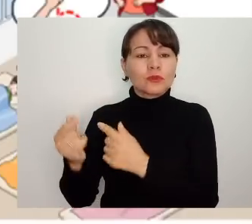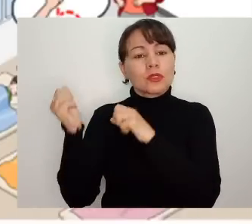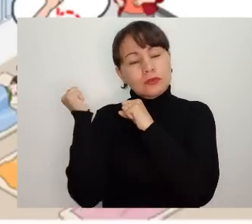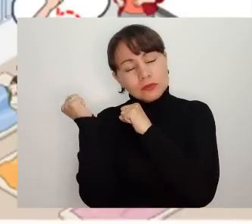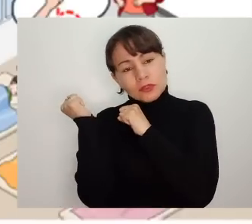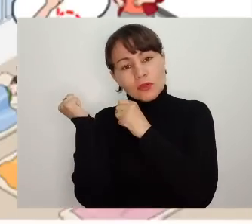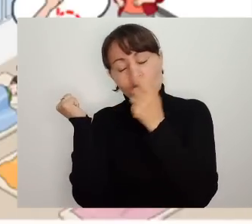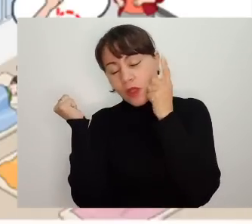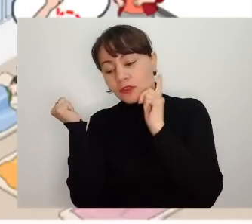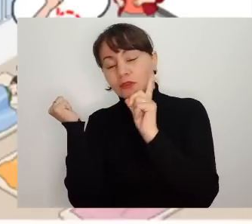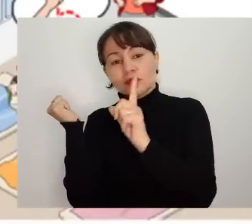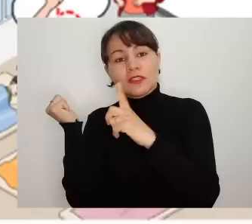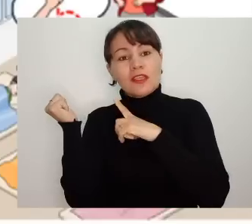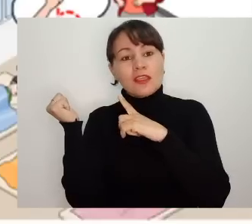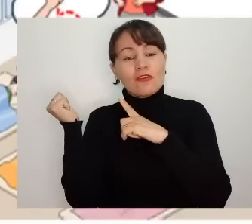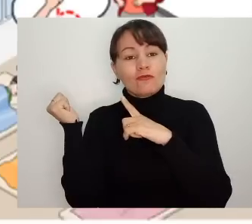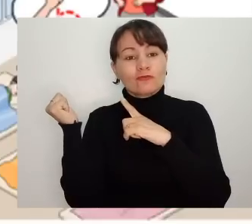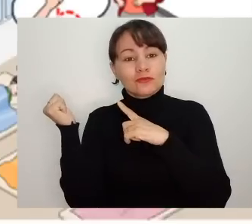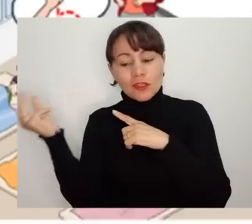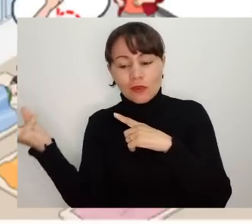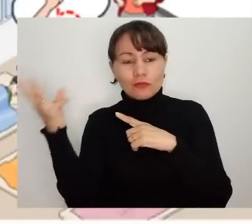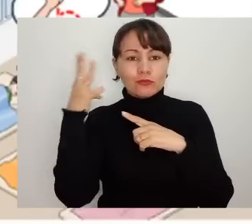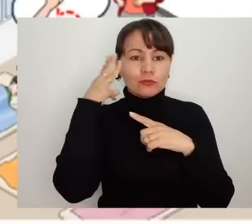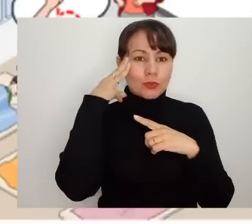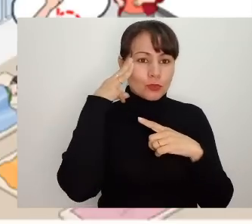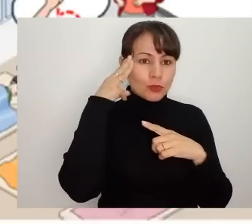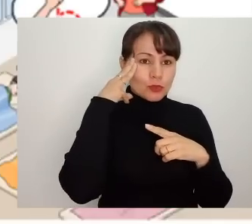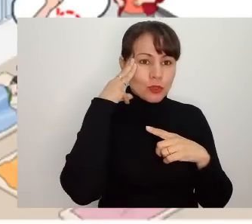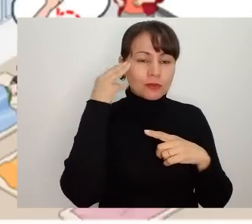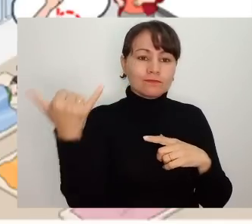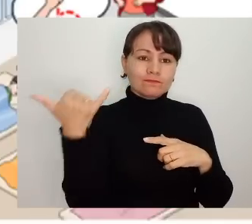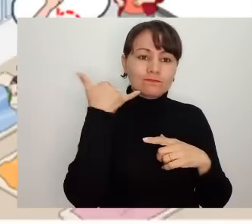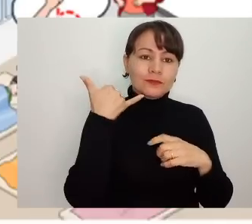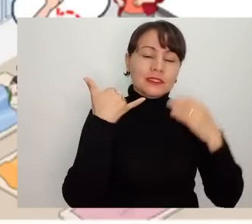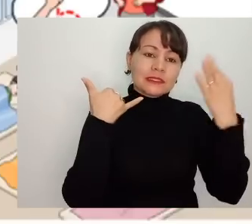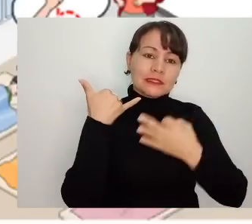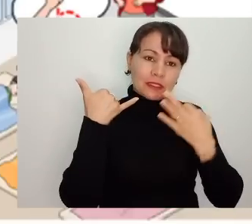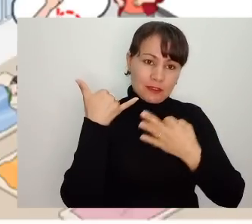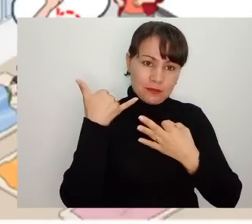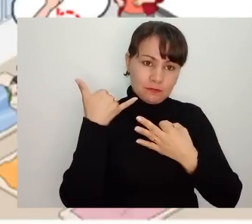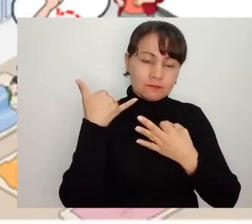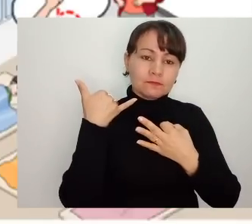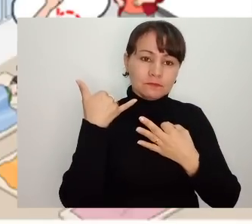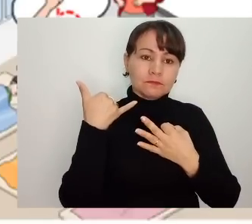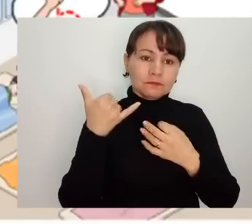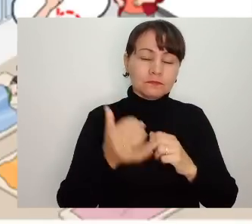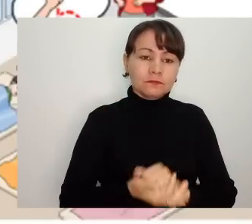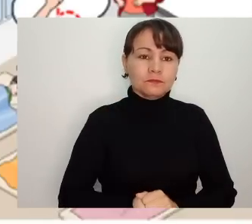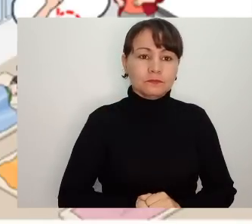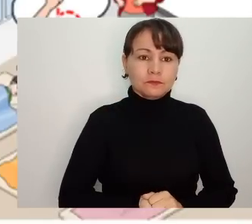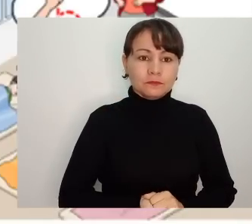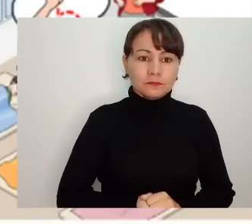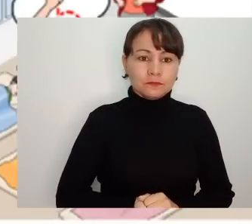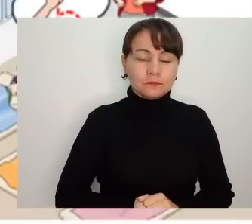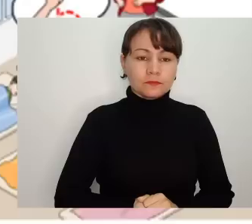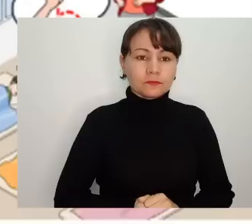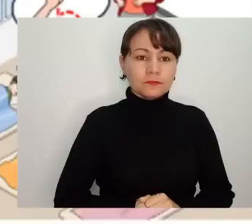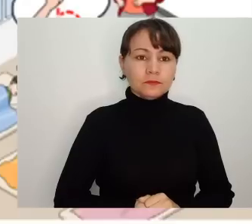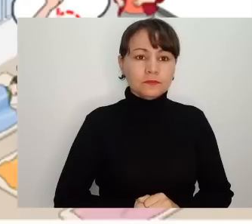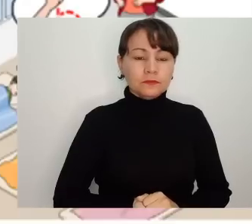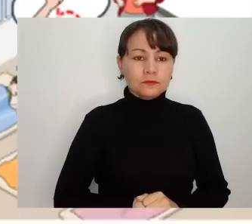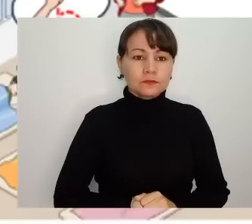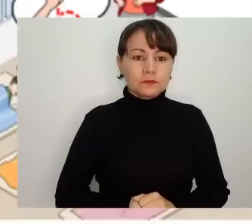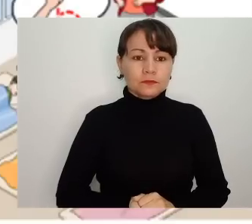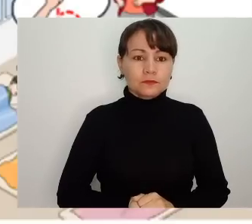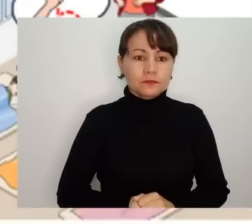realmente dormiram, eles conseguiram, então, memorizar as informações necessárias que